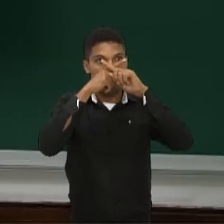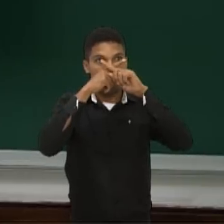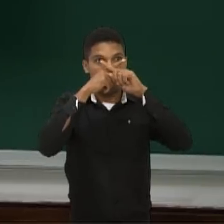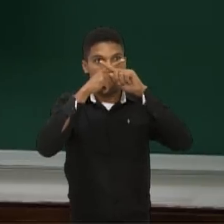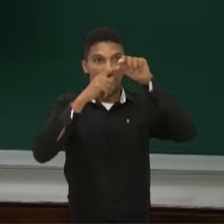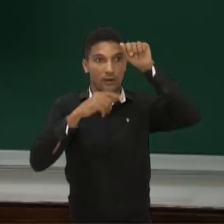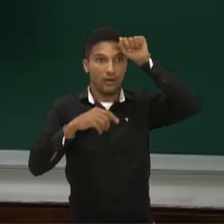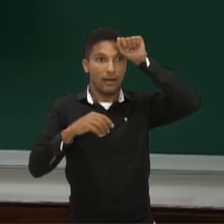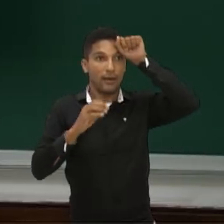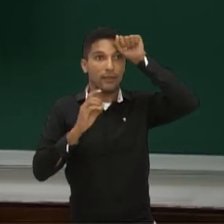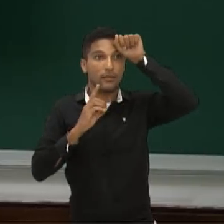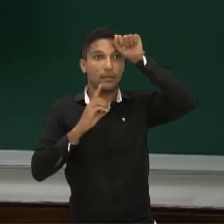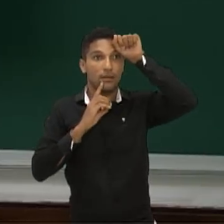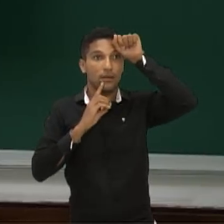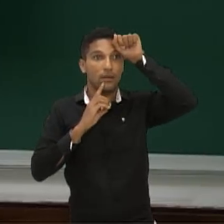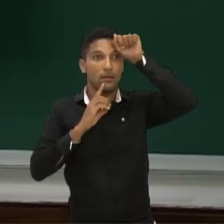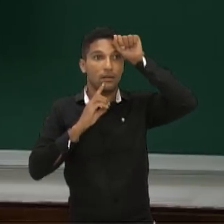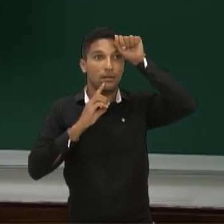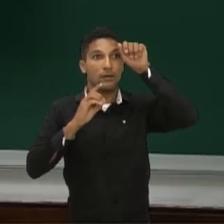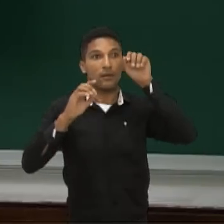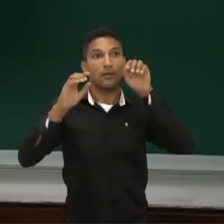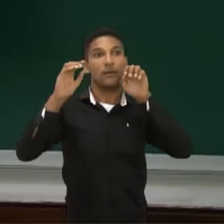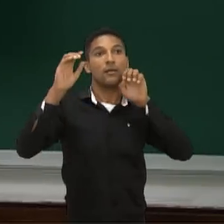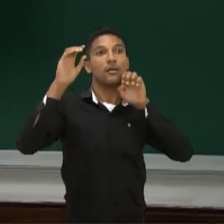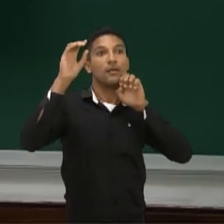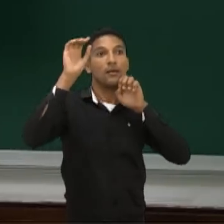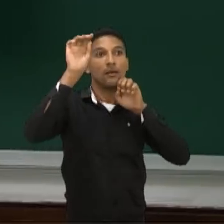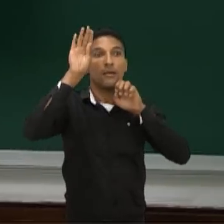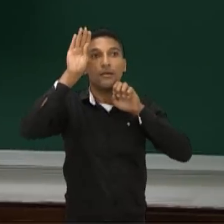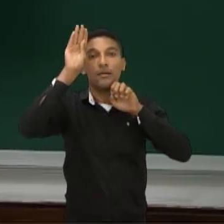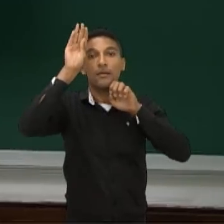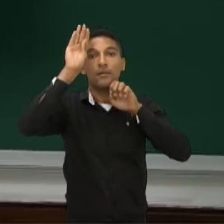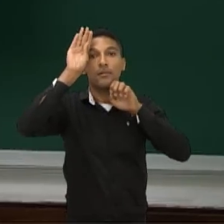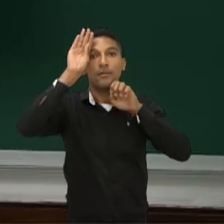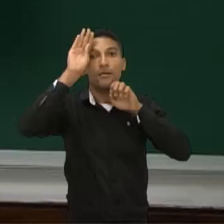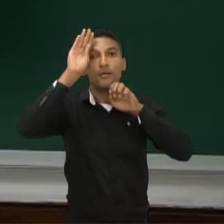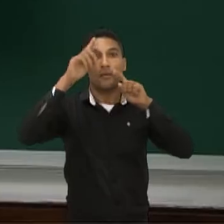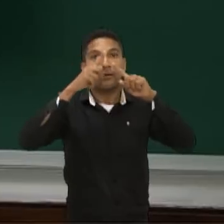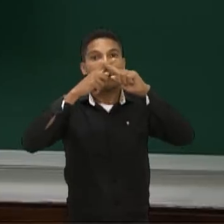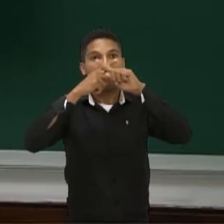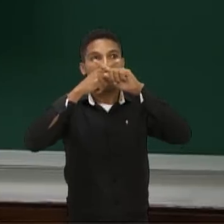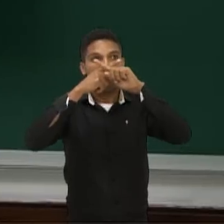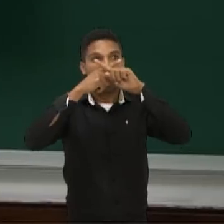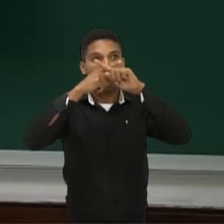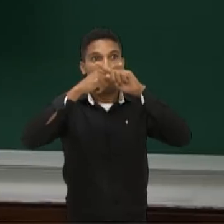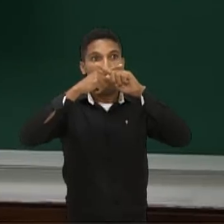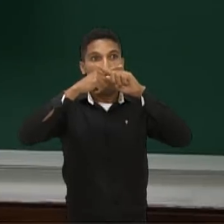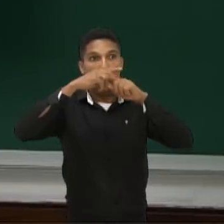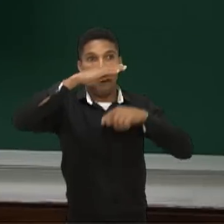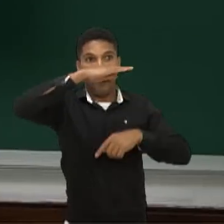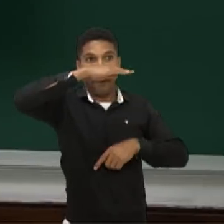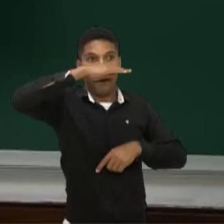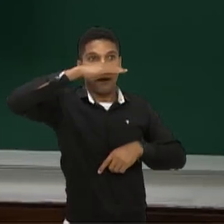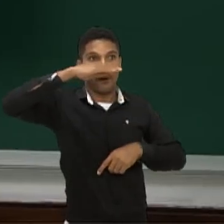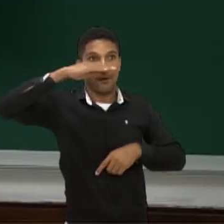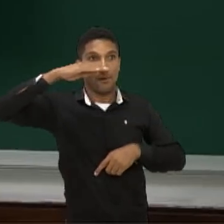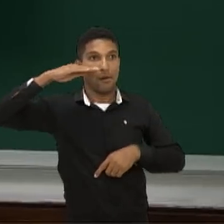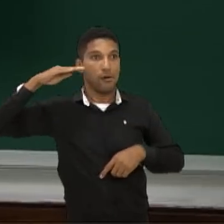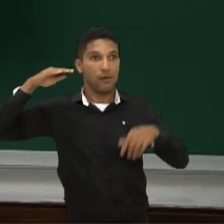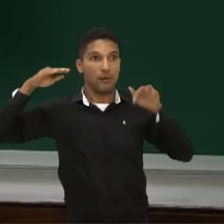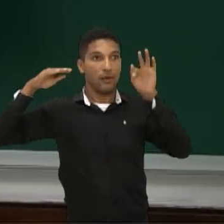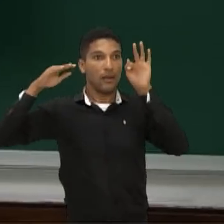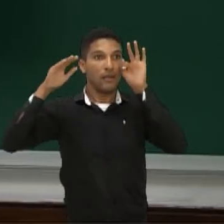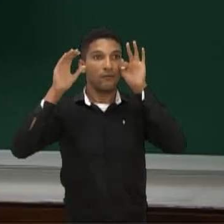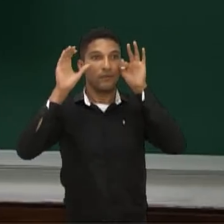aqui, eu encontro ali, eu consigo formar esses 6 triângulos, tá bom? E será que eu posso fazer isso com